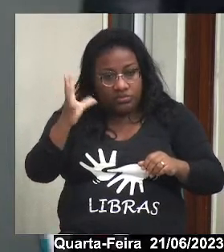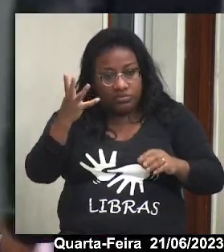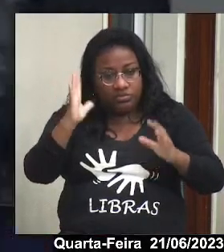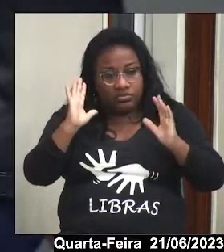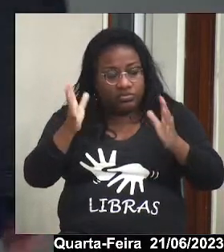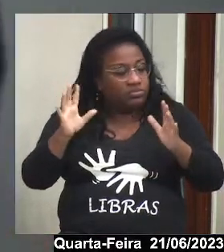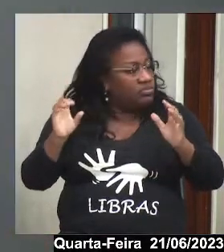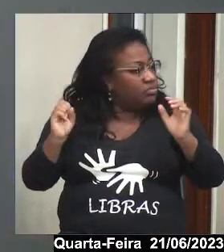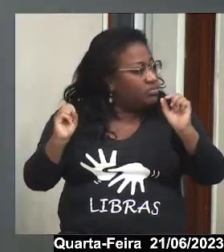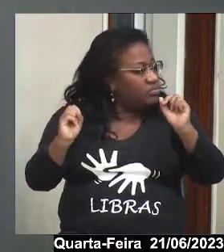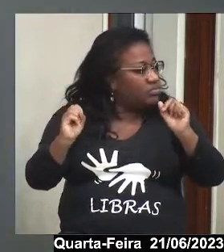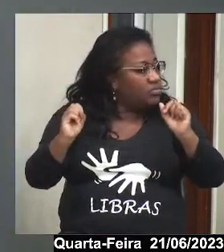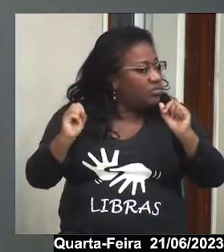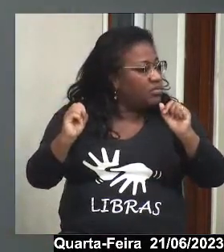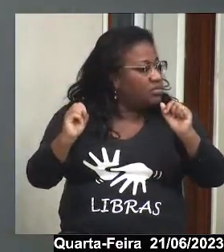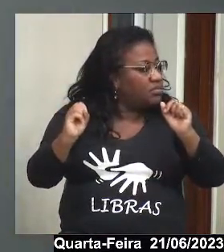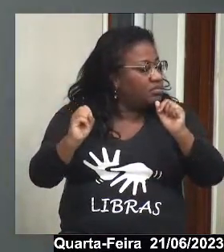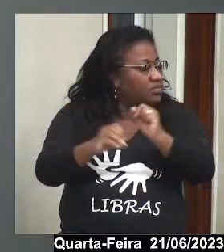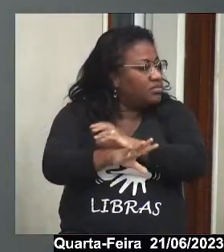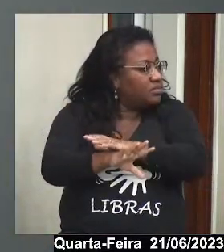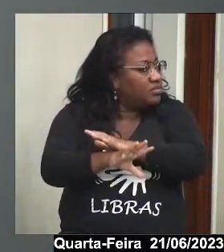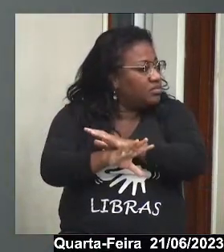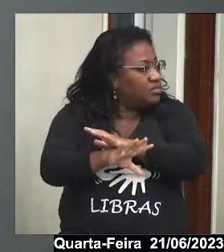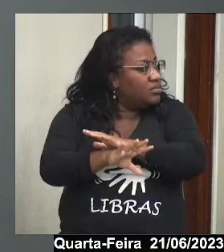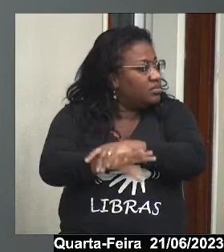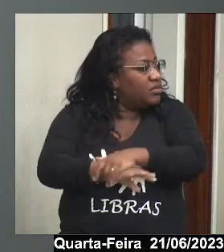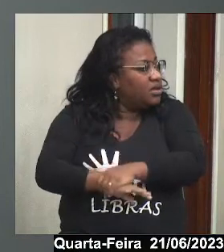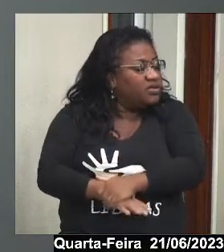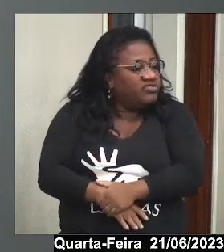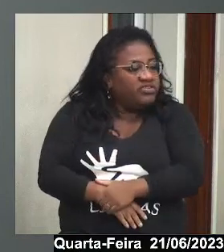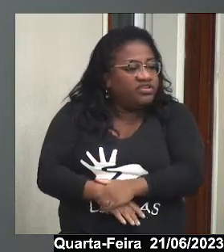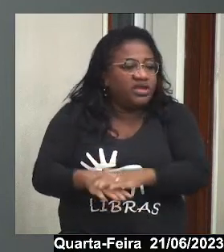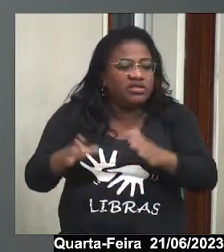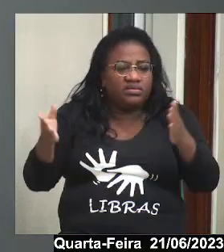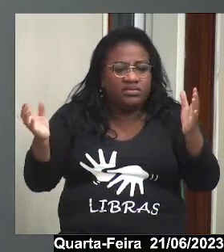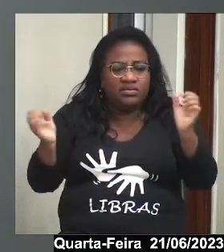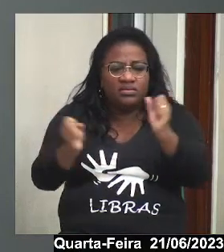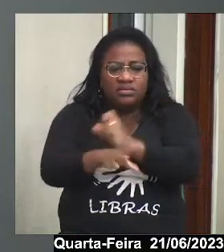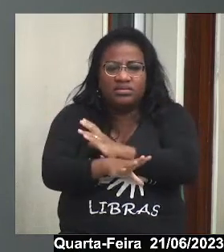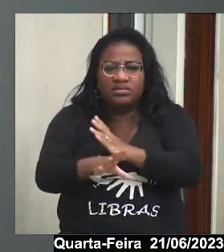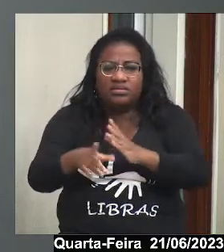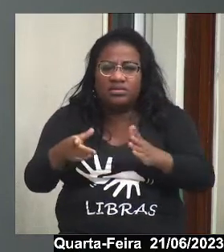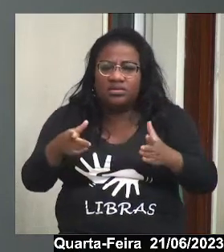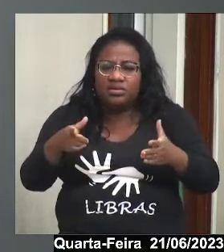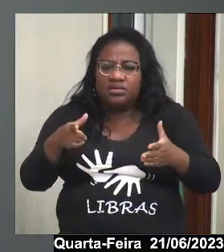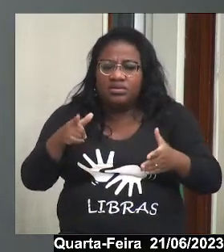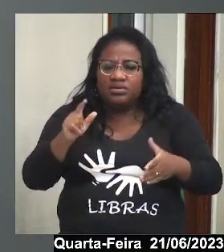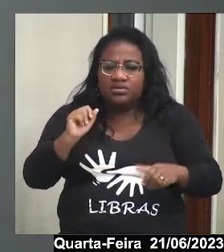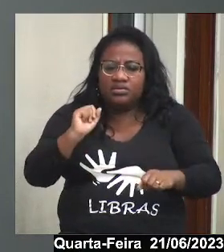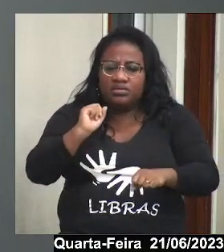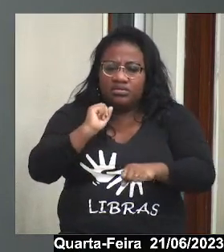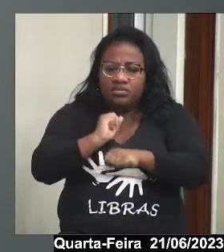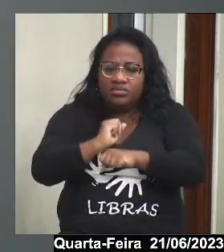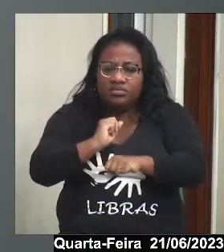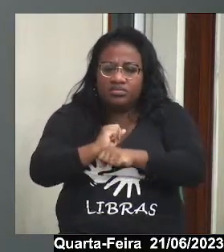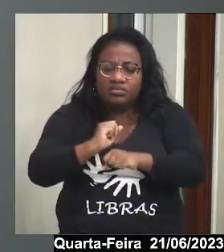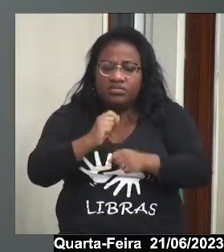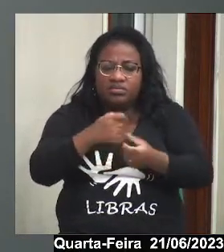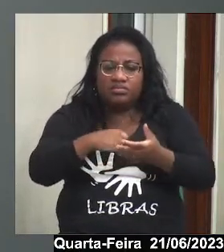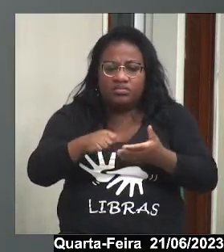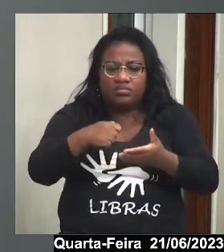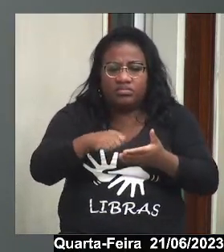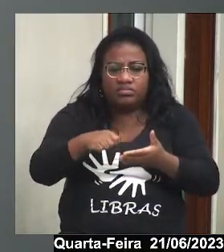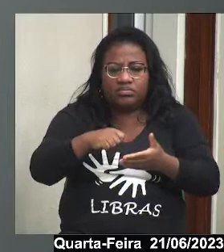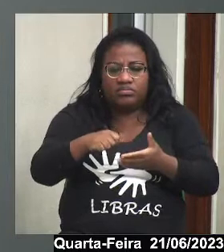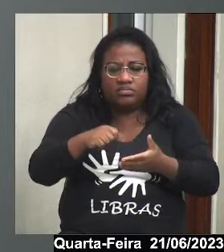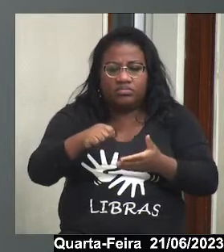está tudo pronto, mas não tem dotação. Então, o que eu vou fazer? Eu vou aguardar a dotação chegar, mas não de braços cruzados. Eu estou correndo e batendo